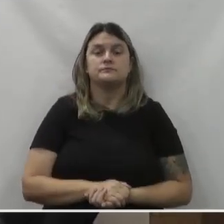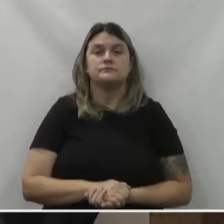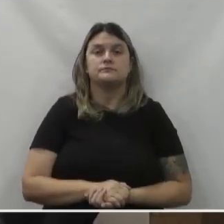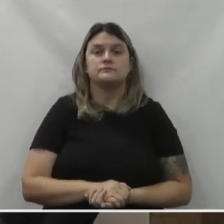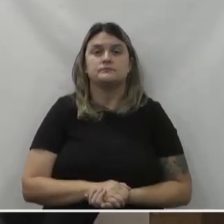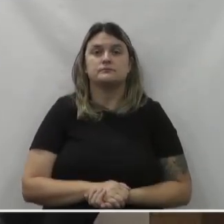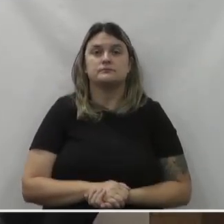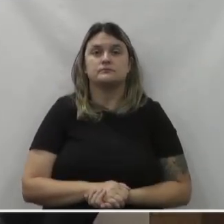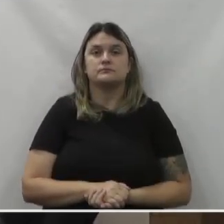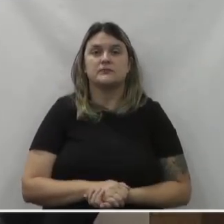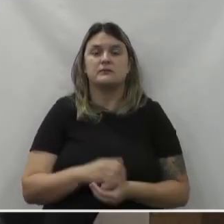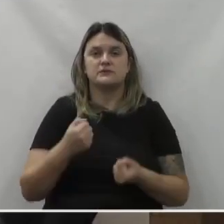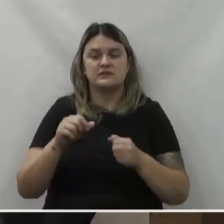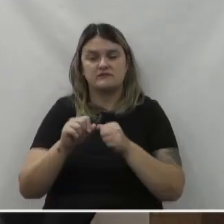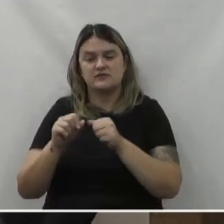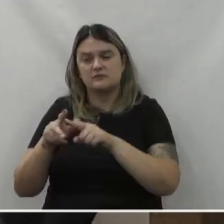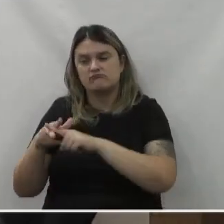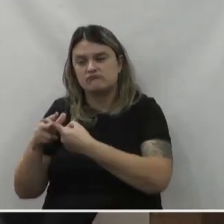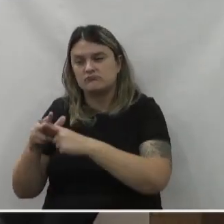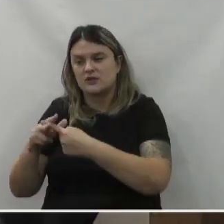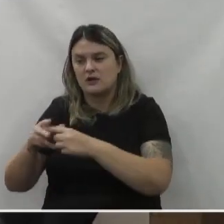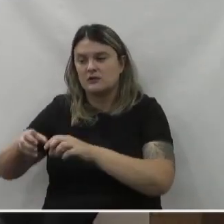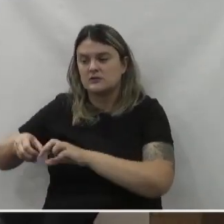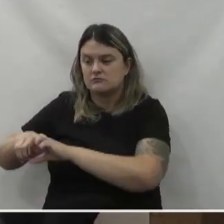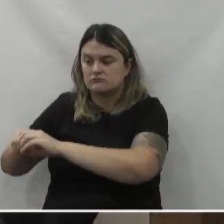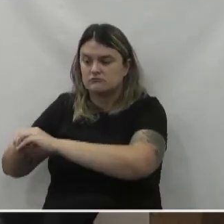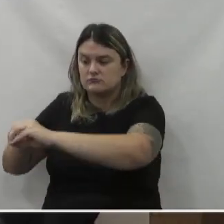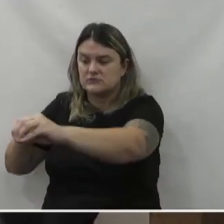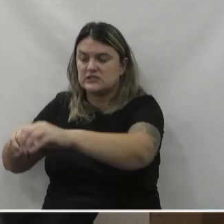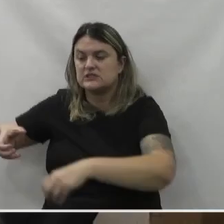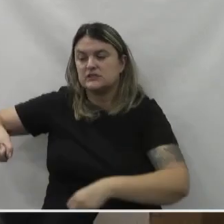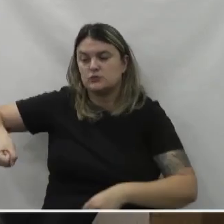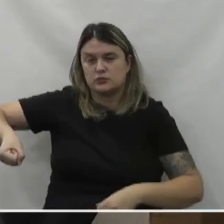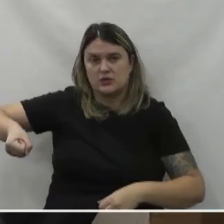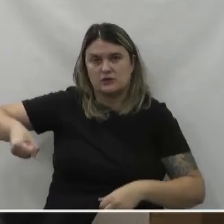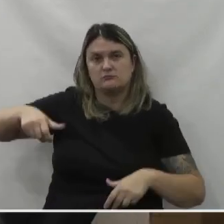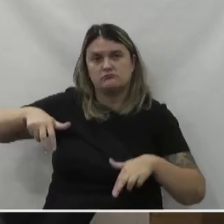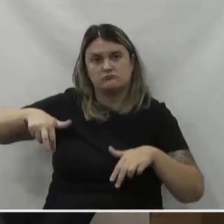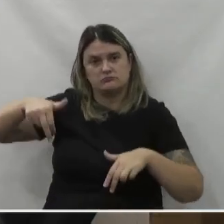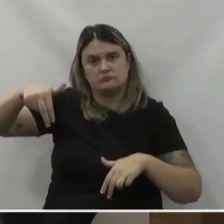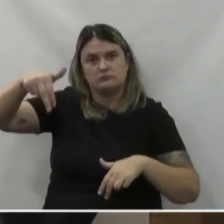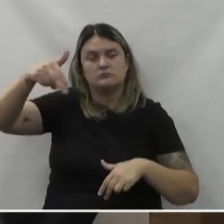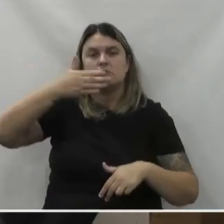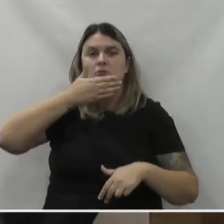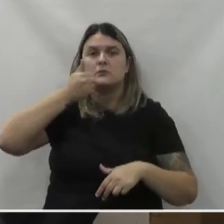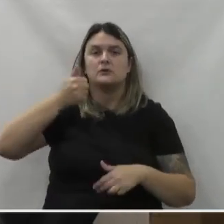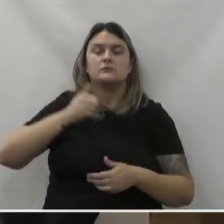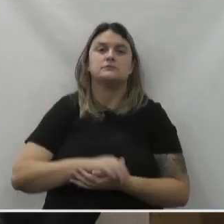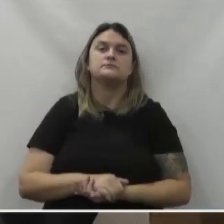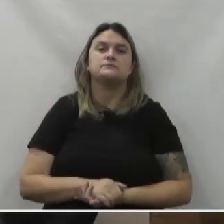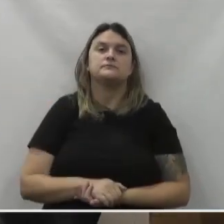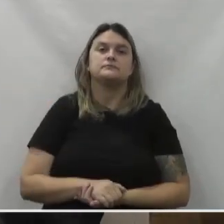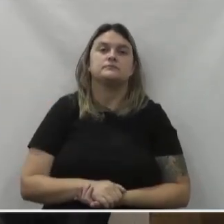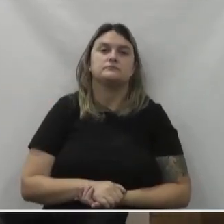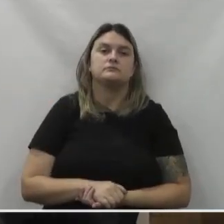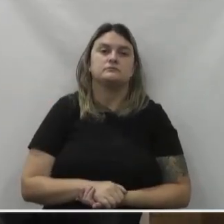que seja fixado ali o corrimão nessa